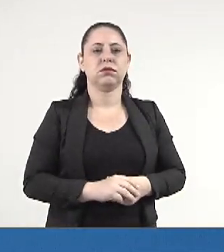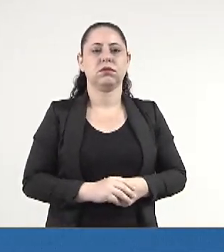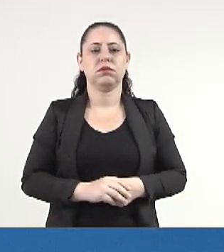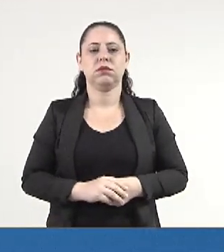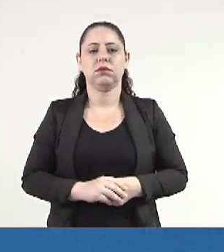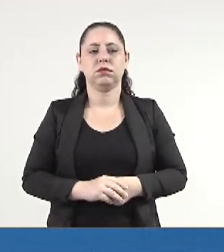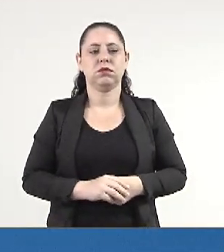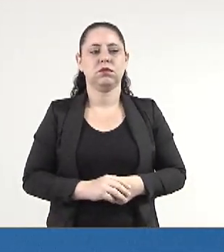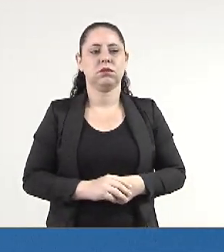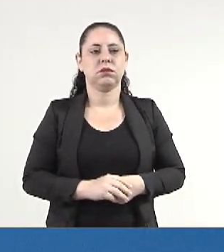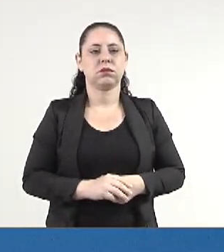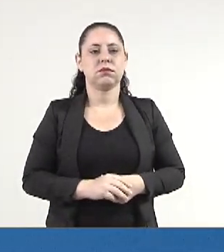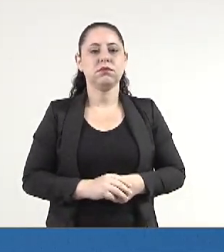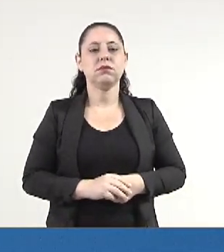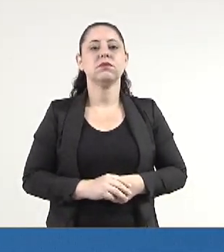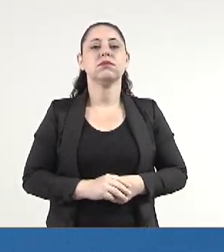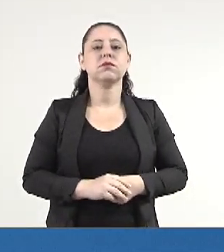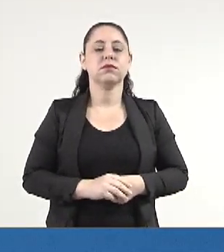Senhor presidente,